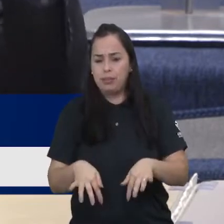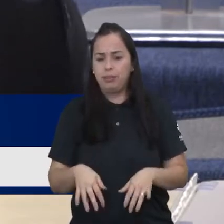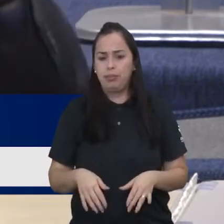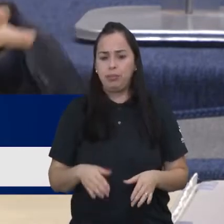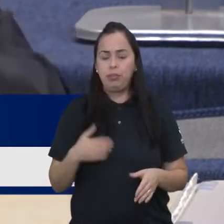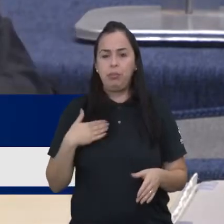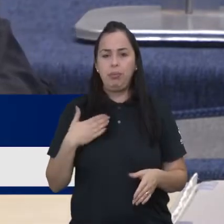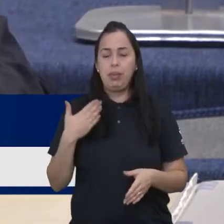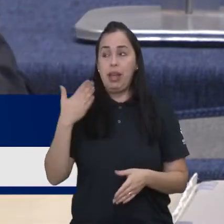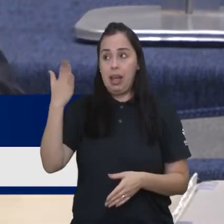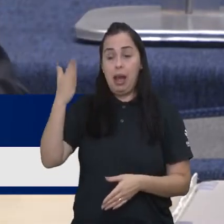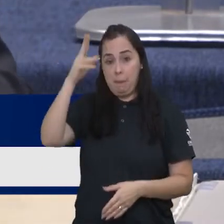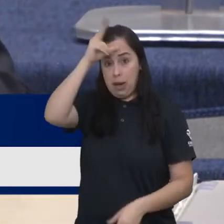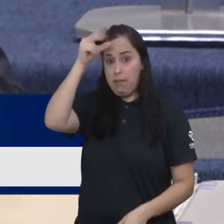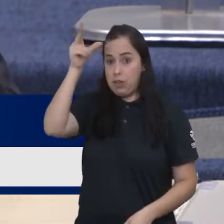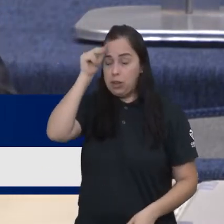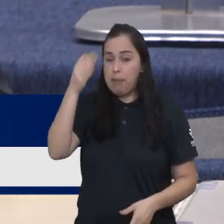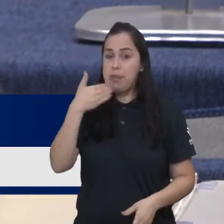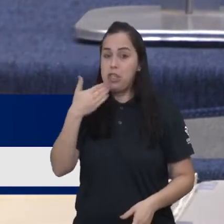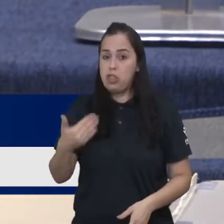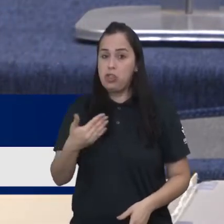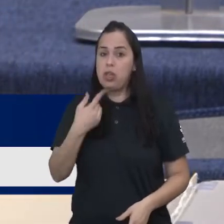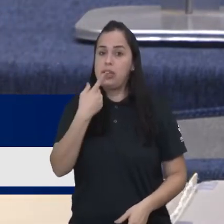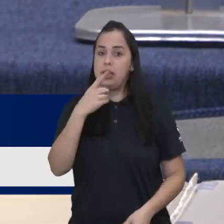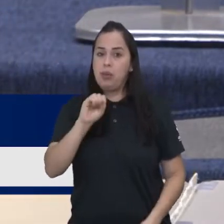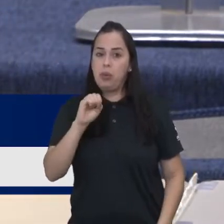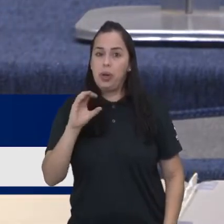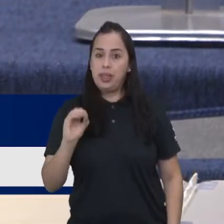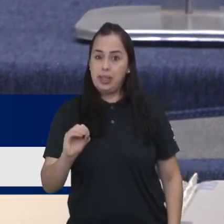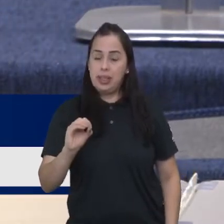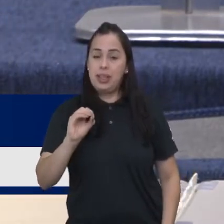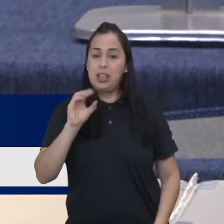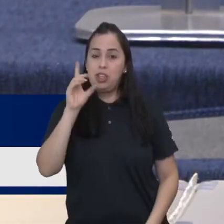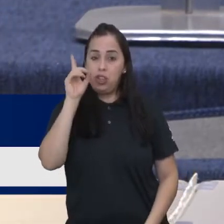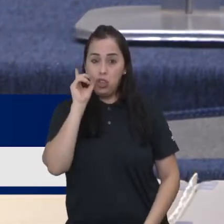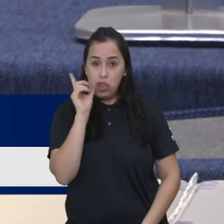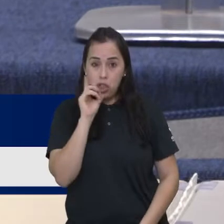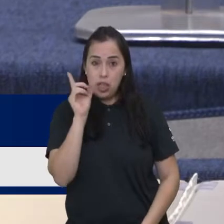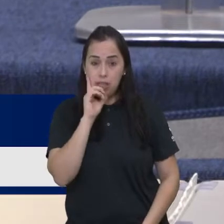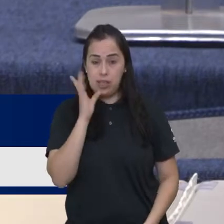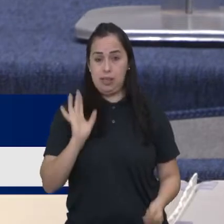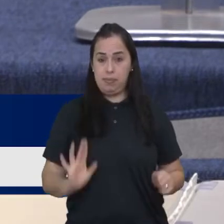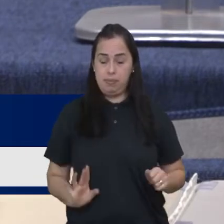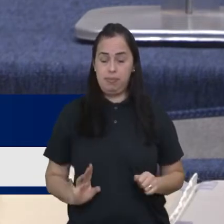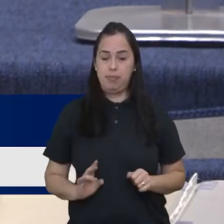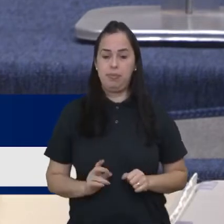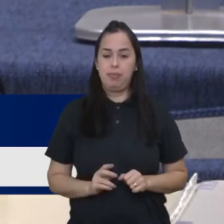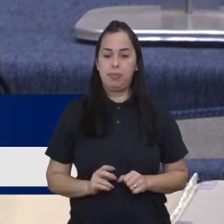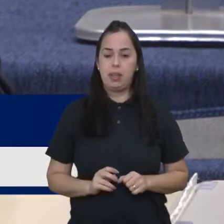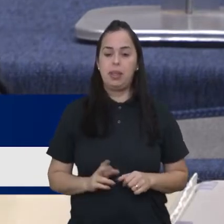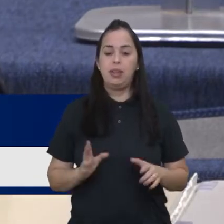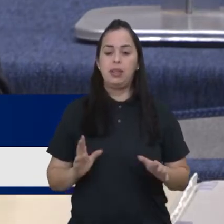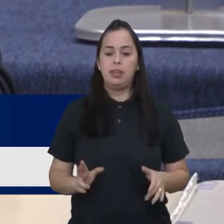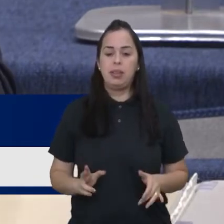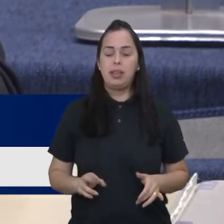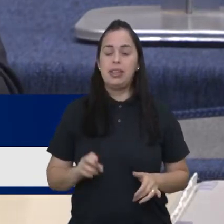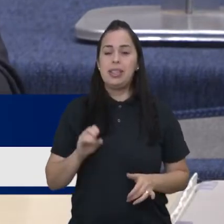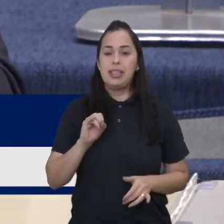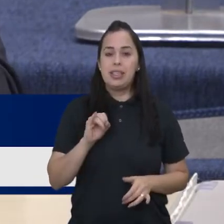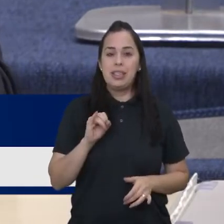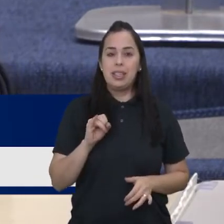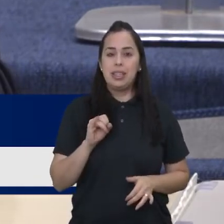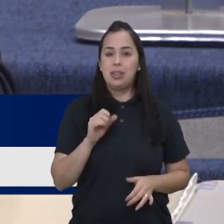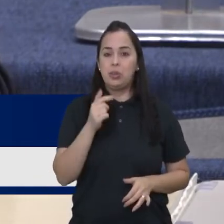processo de manhã que a Prefeitura pediu 180 dias de prazo para cumprir a ordem de despejo. Então, se a gente não